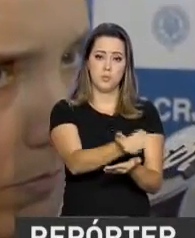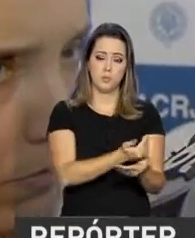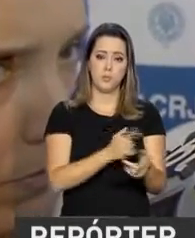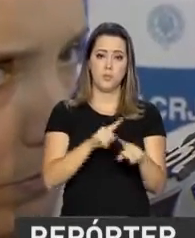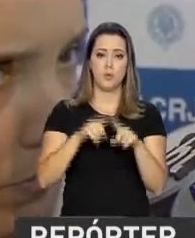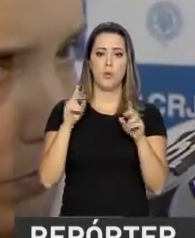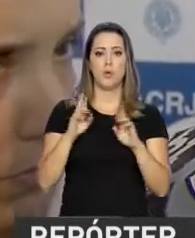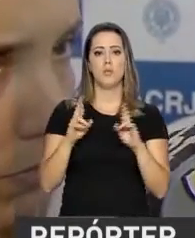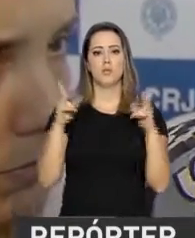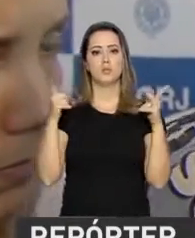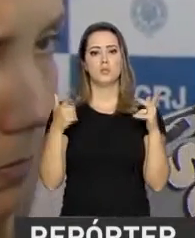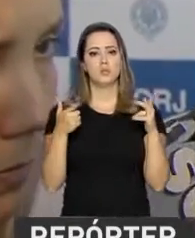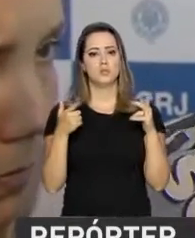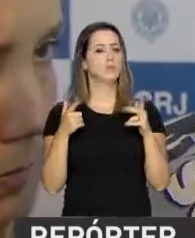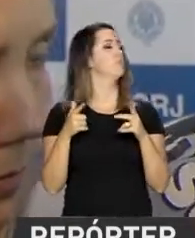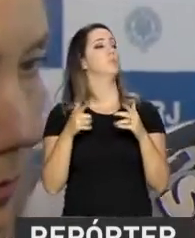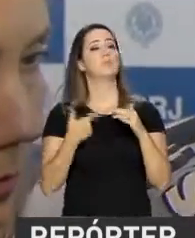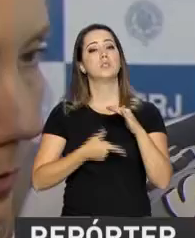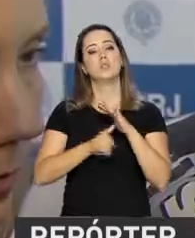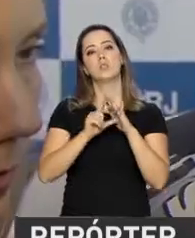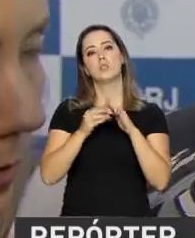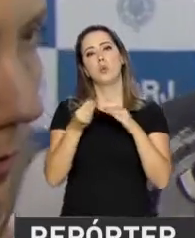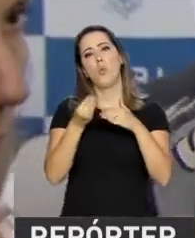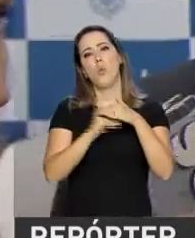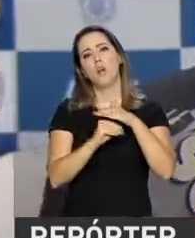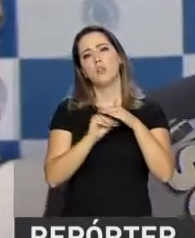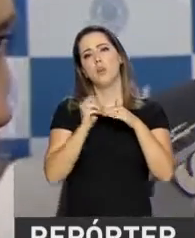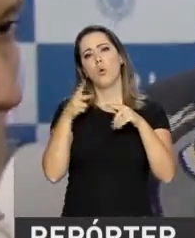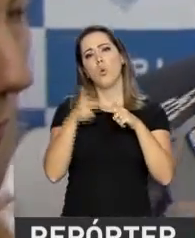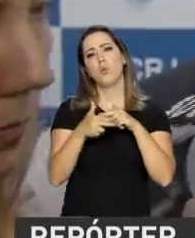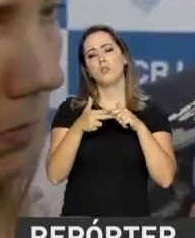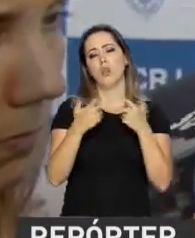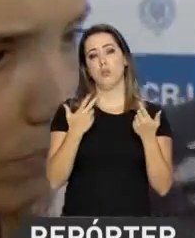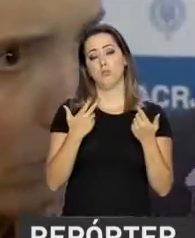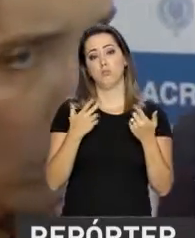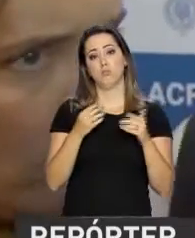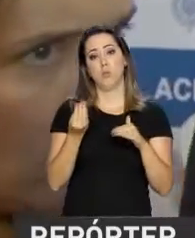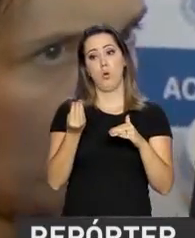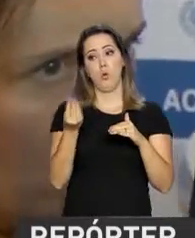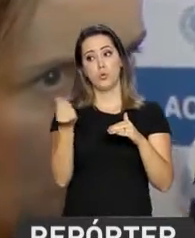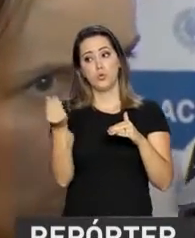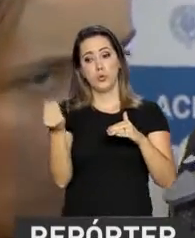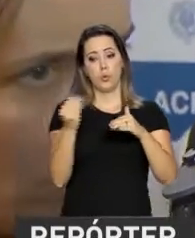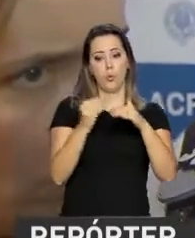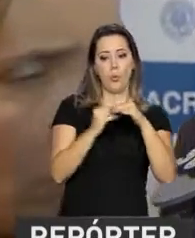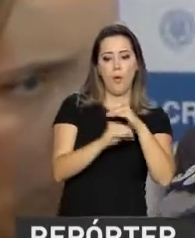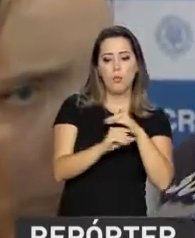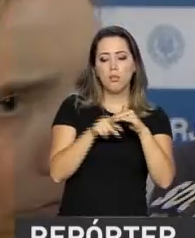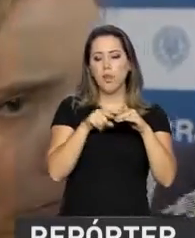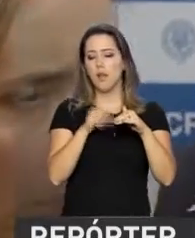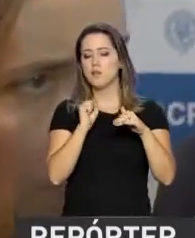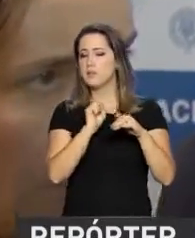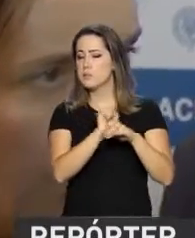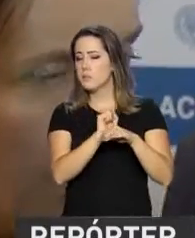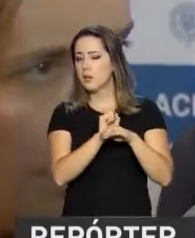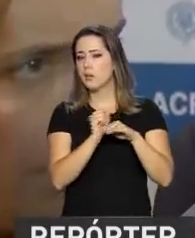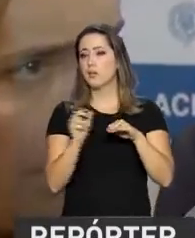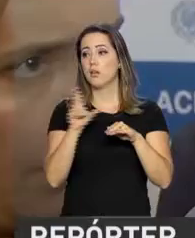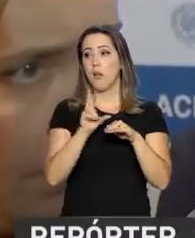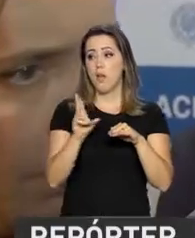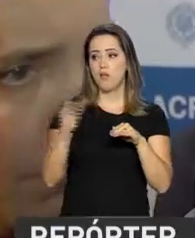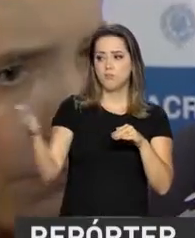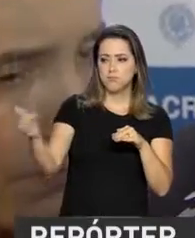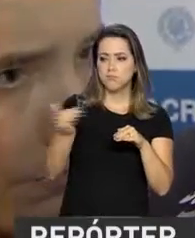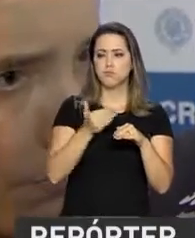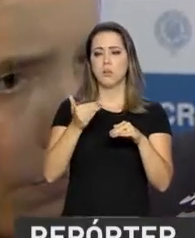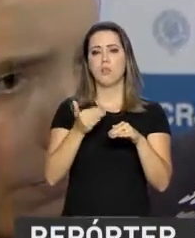a diferença entre o bloqueio e o contingenciamento? No contingenciamento, ele pode ser suspenso, mas ele já é